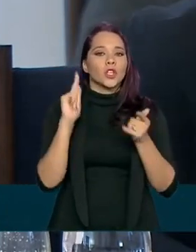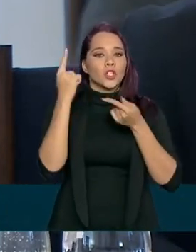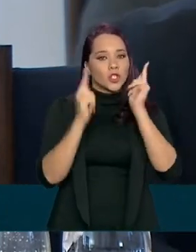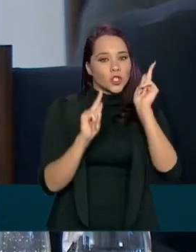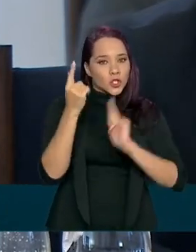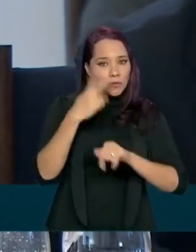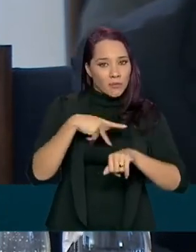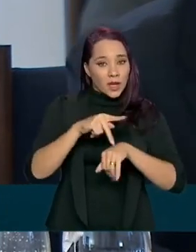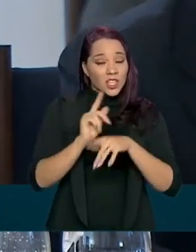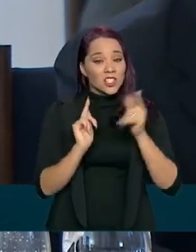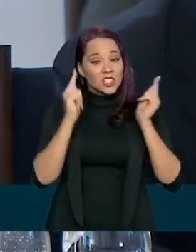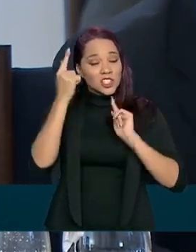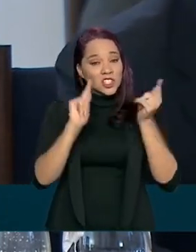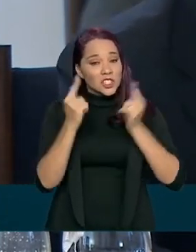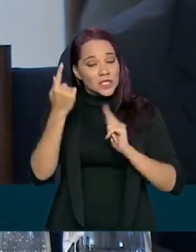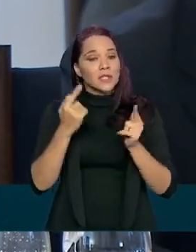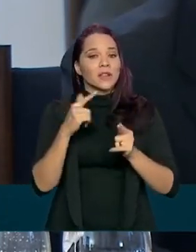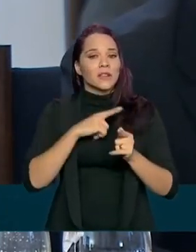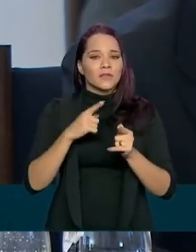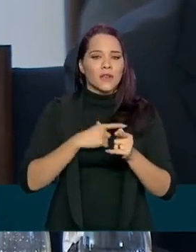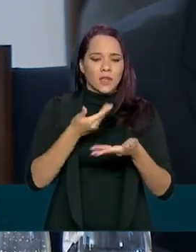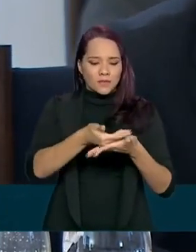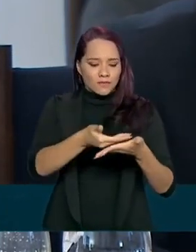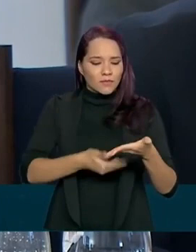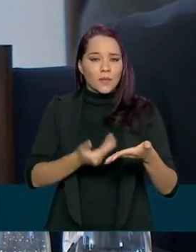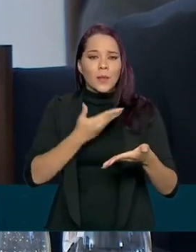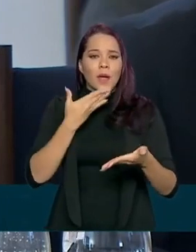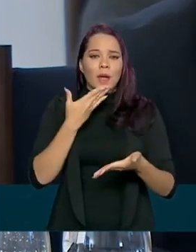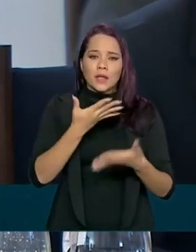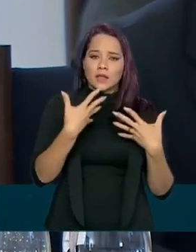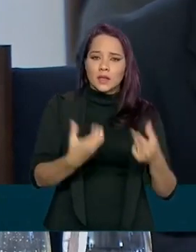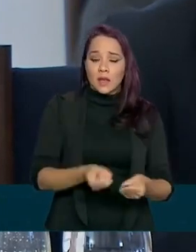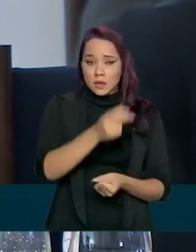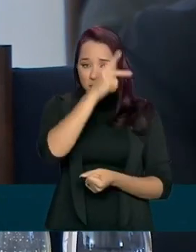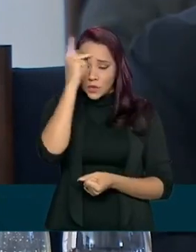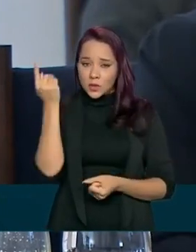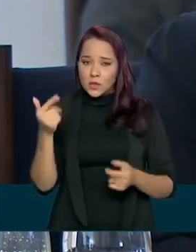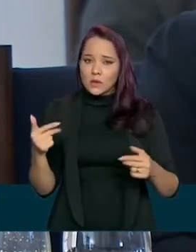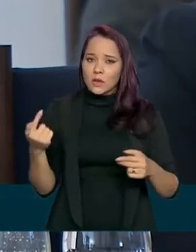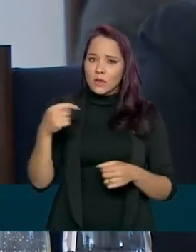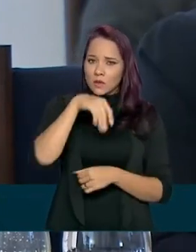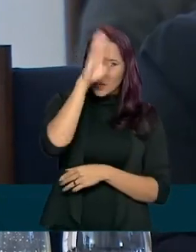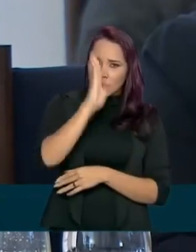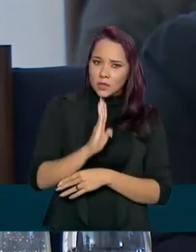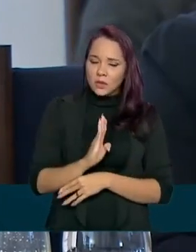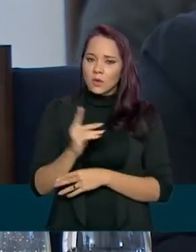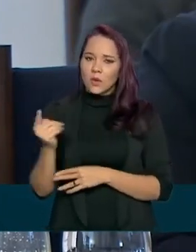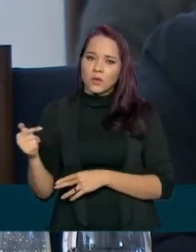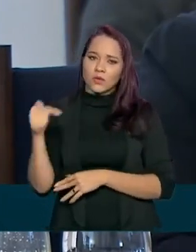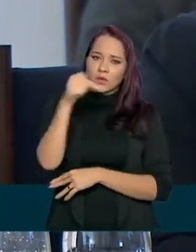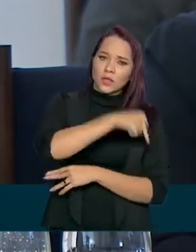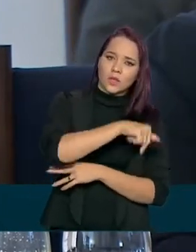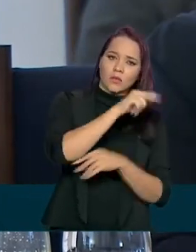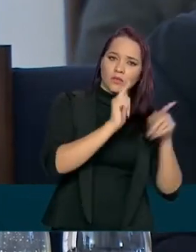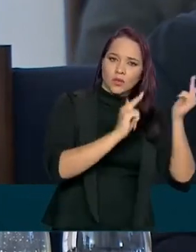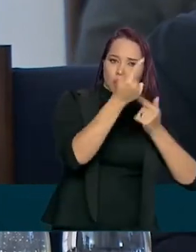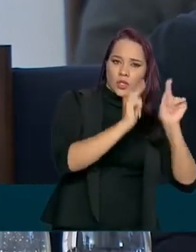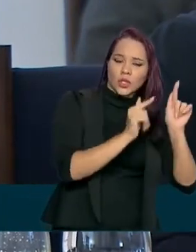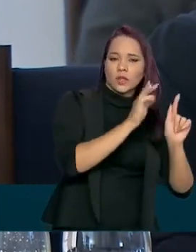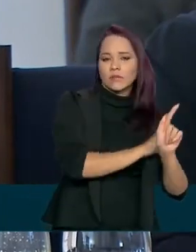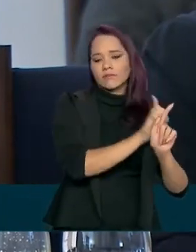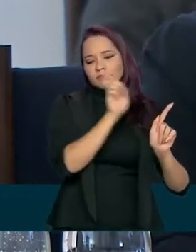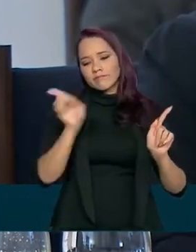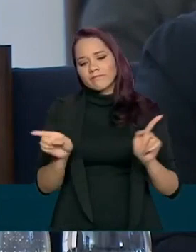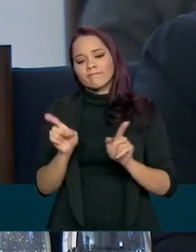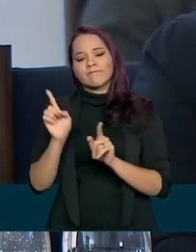nós temos um fizemos um memorando para permitir que as pessoas em conexão no brasil pudessem ir pro chilenos no brasil a